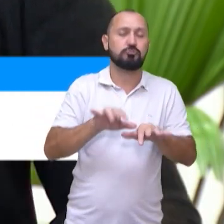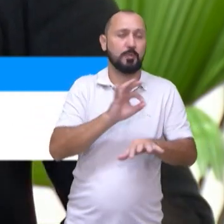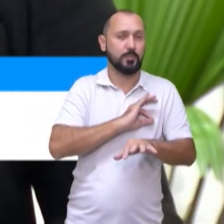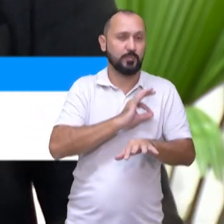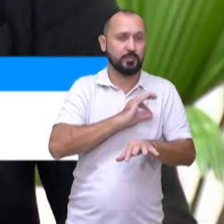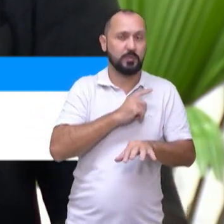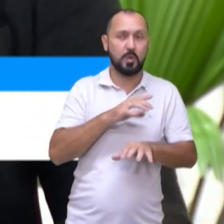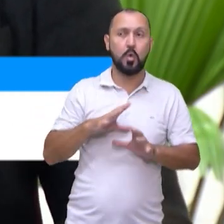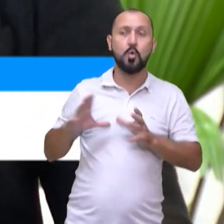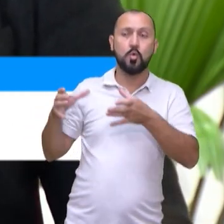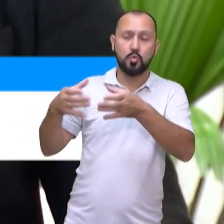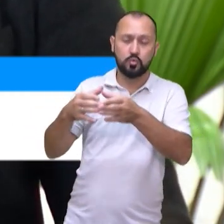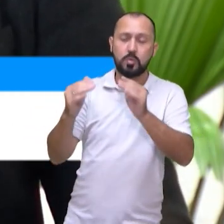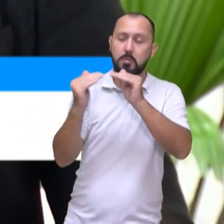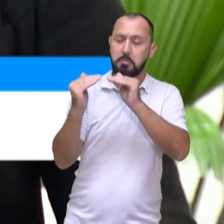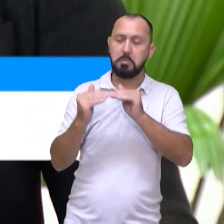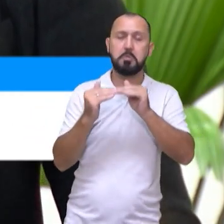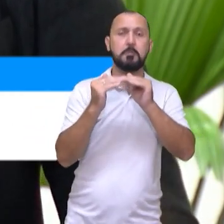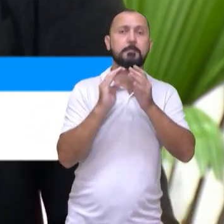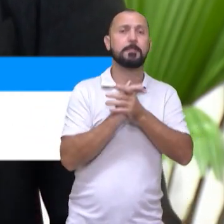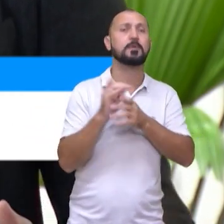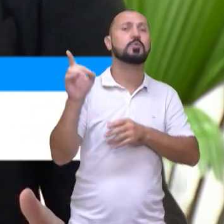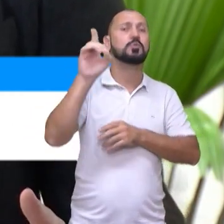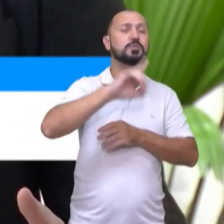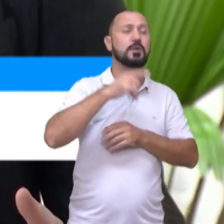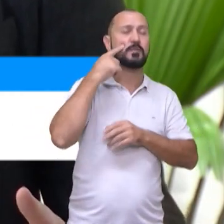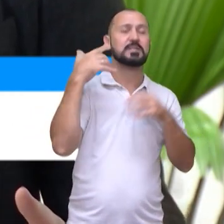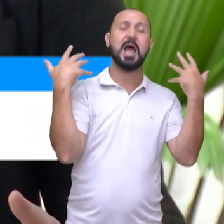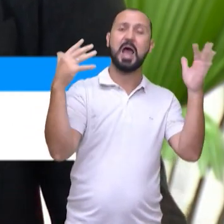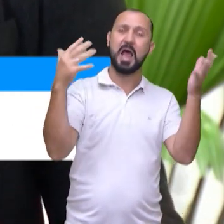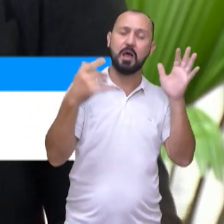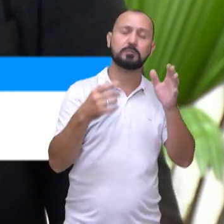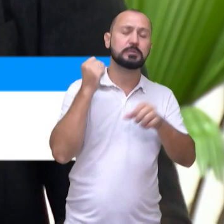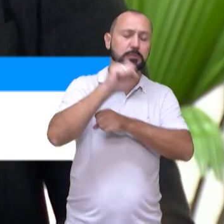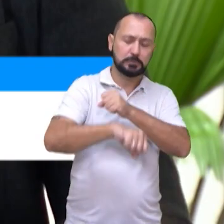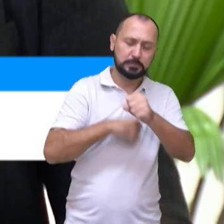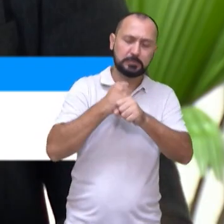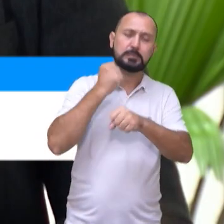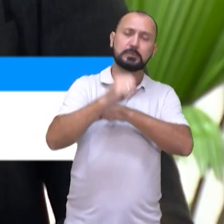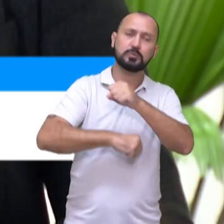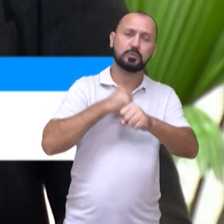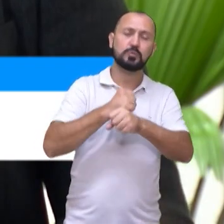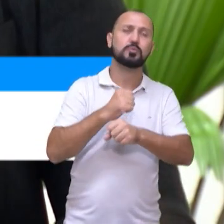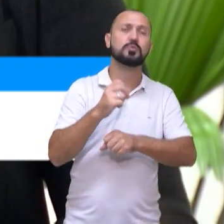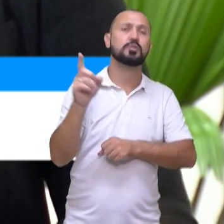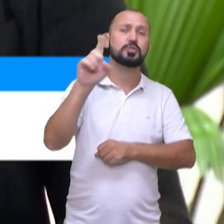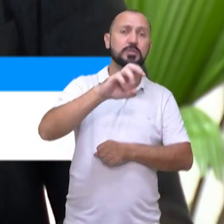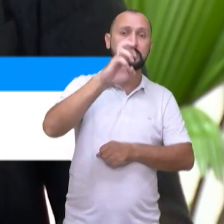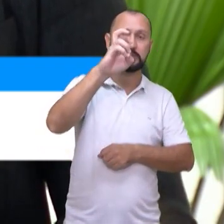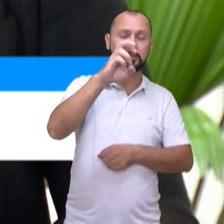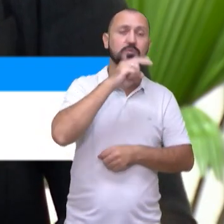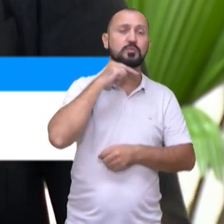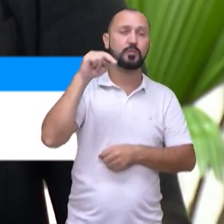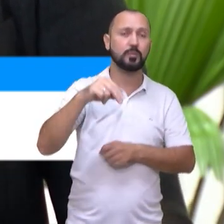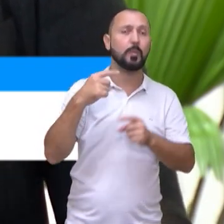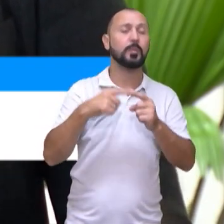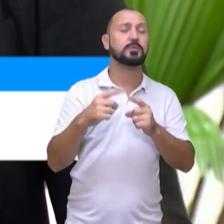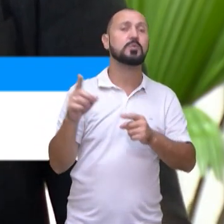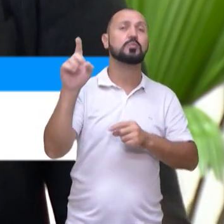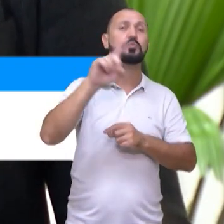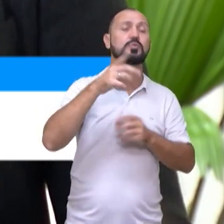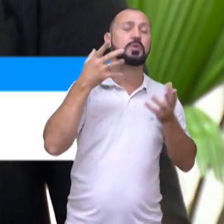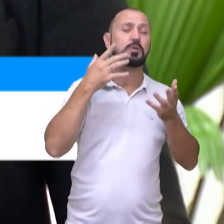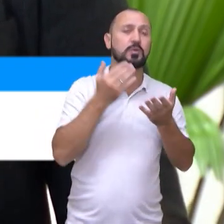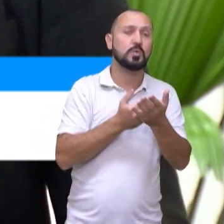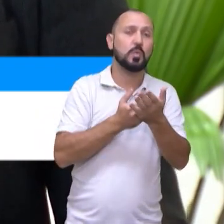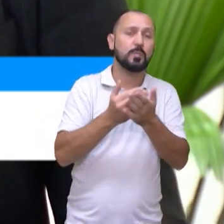por unanimidade pelos parlamentares. A data será comemorada anualmente no dia 5 de novembro, por ser também o